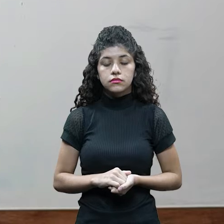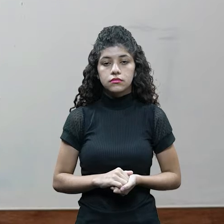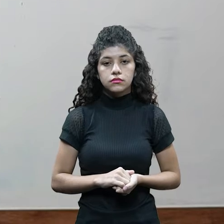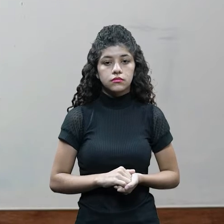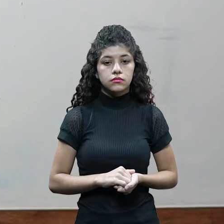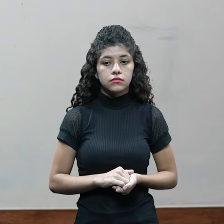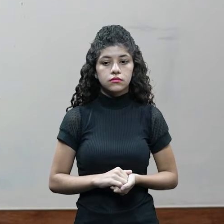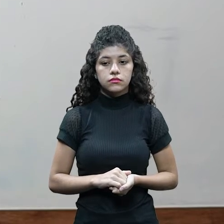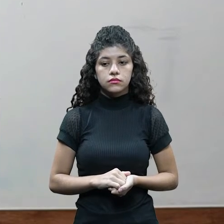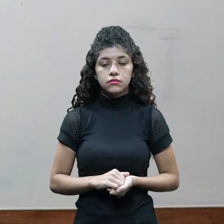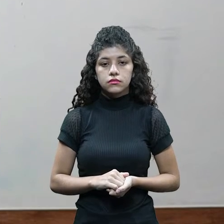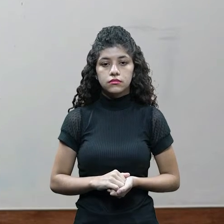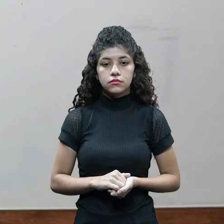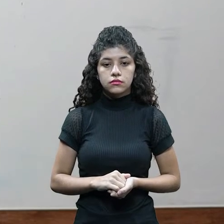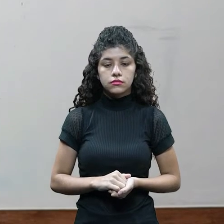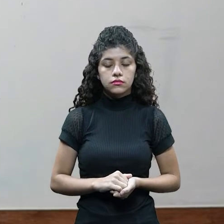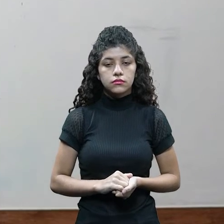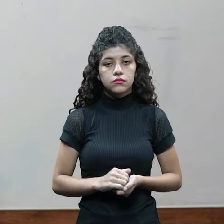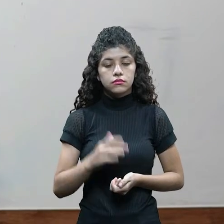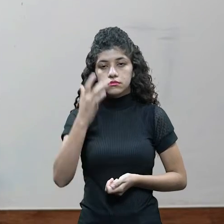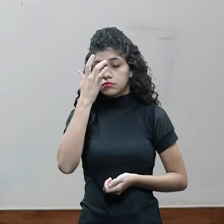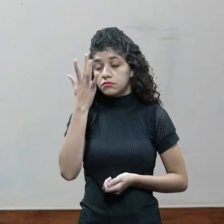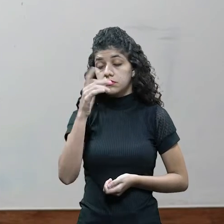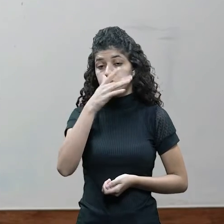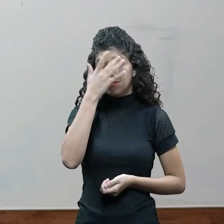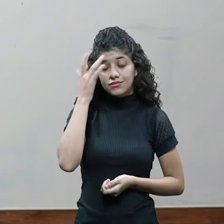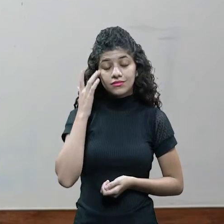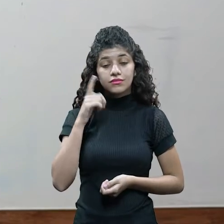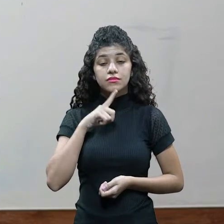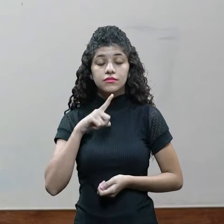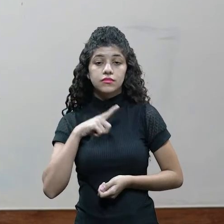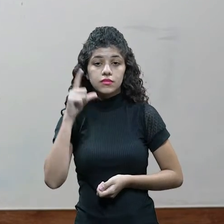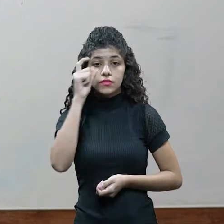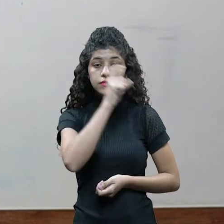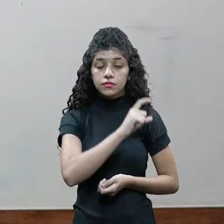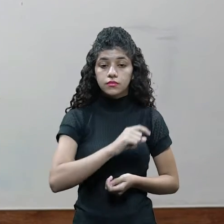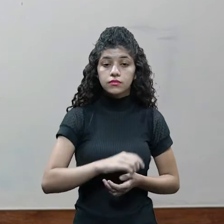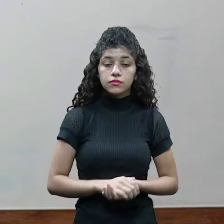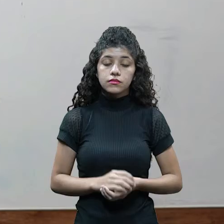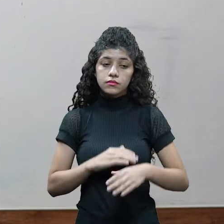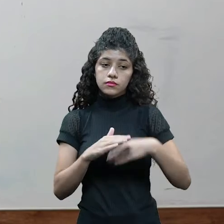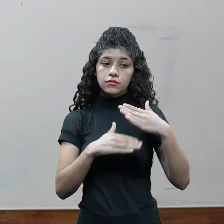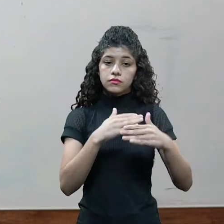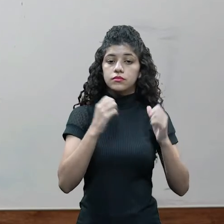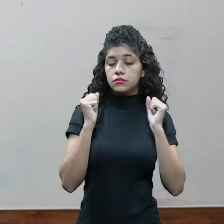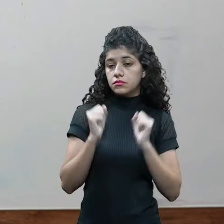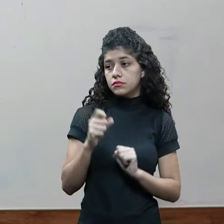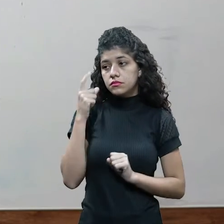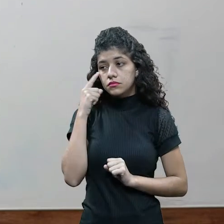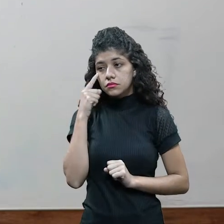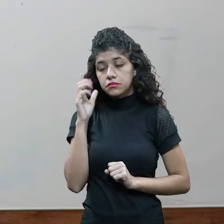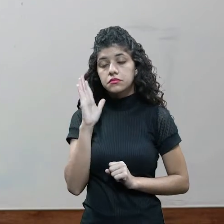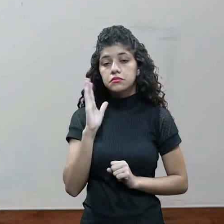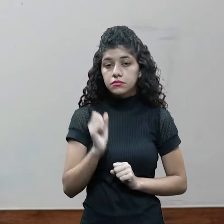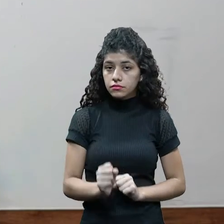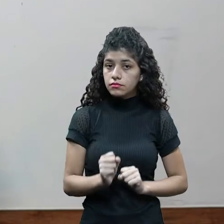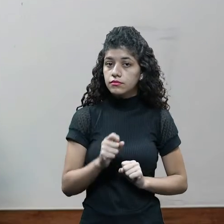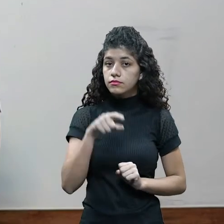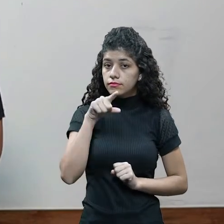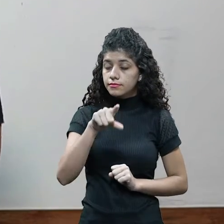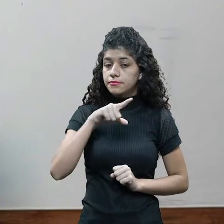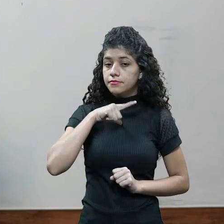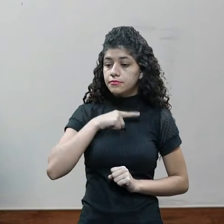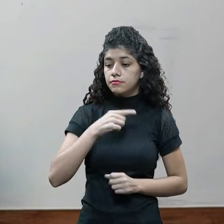cálculo algum. Muito fácil. Muita gente tem dificuldade. Professor, depois de um tempo eu posso fazer de cabeça? Pode, mas desde que você tenha